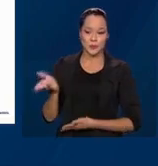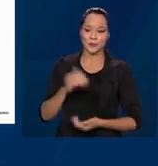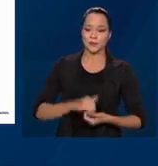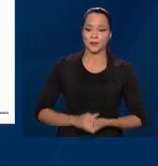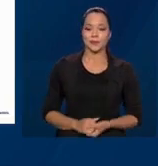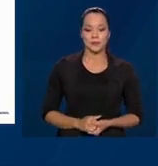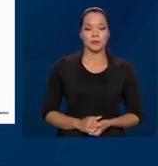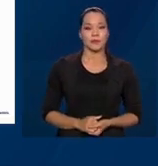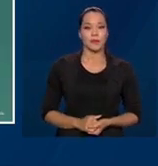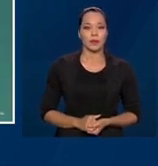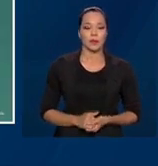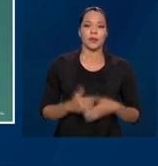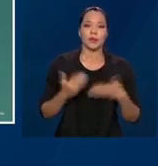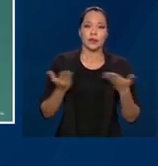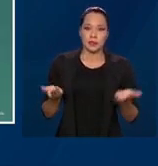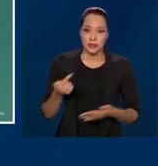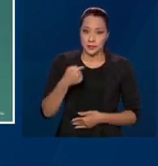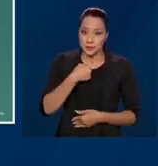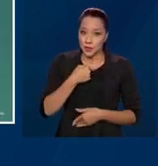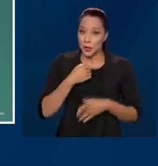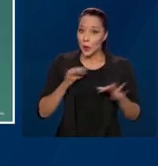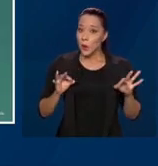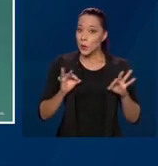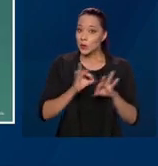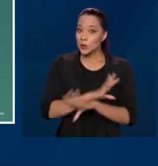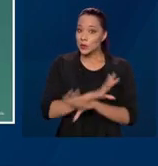Bom, minha conclusão dessa parte